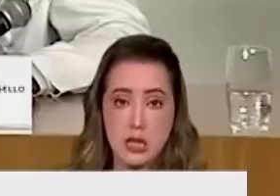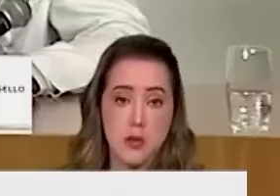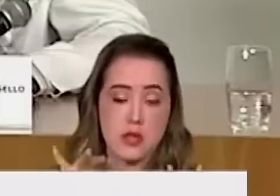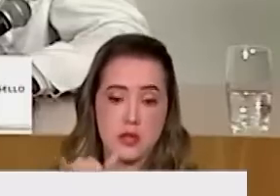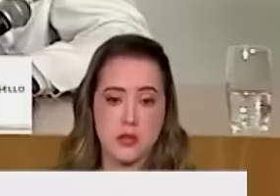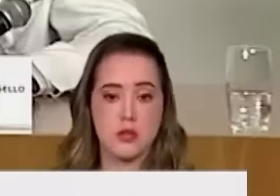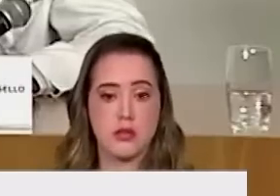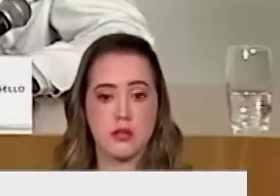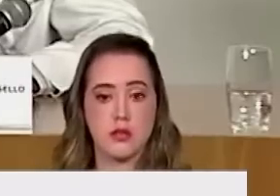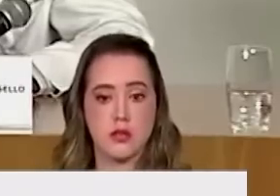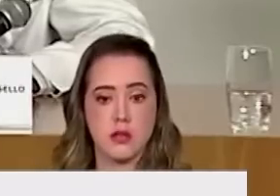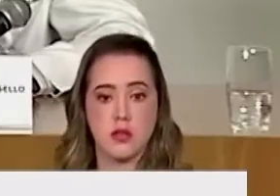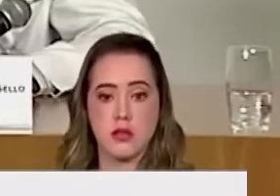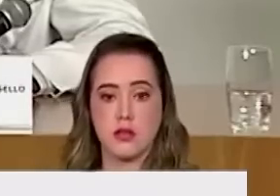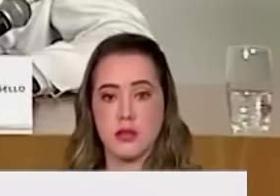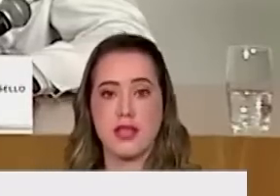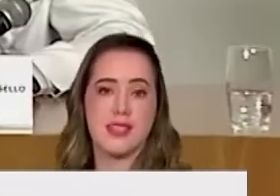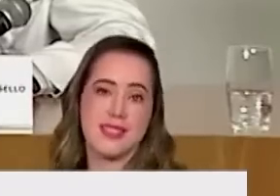13h13.